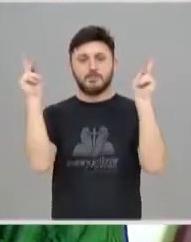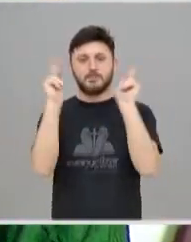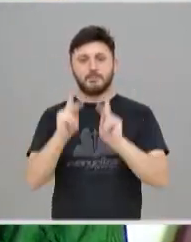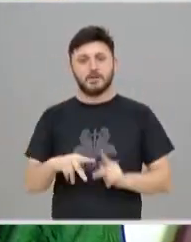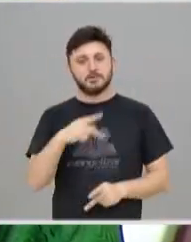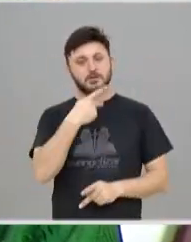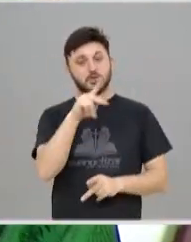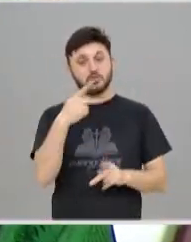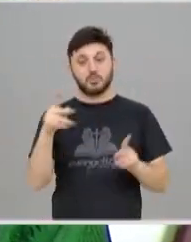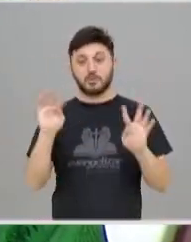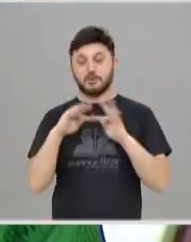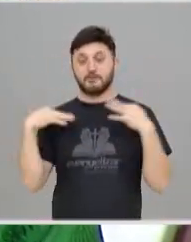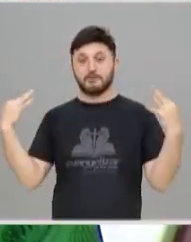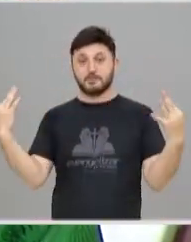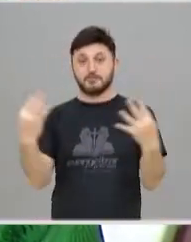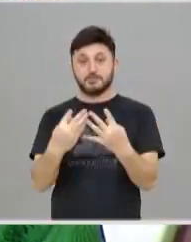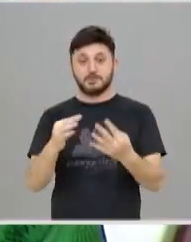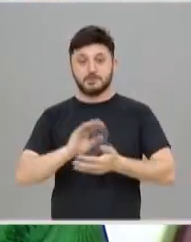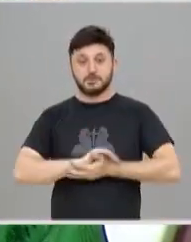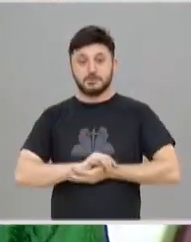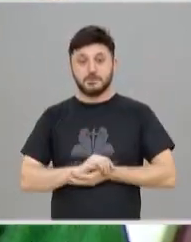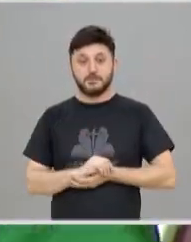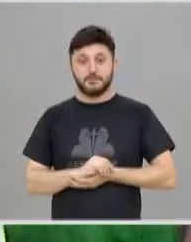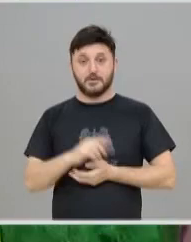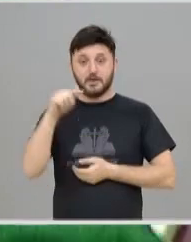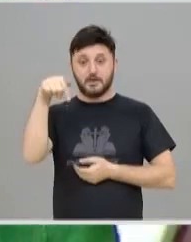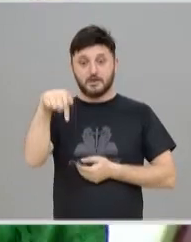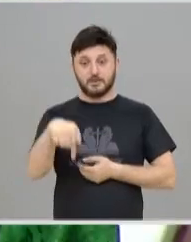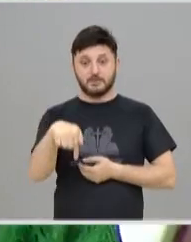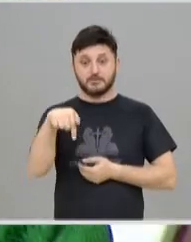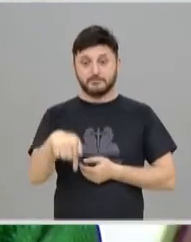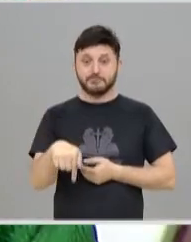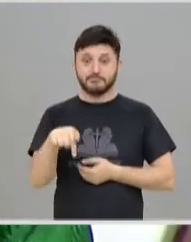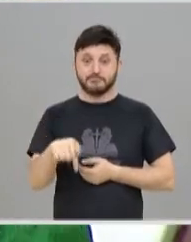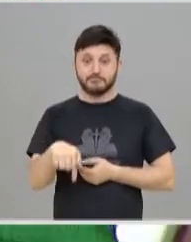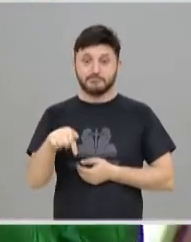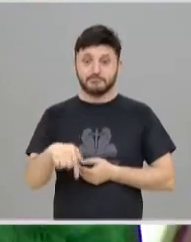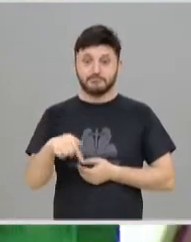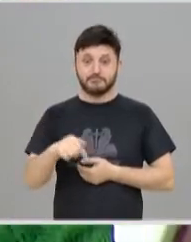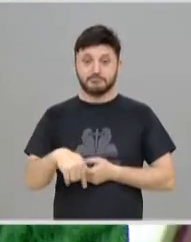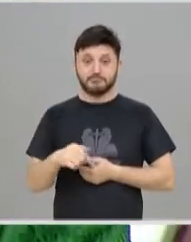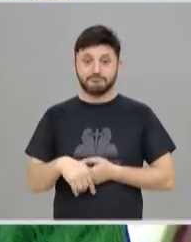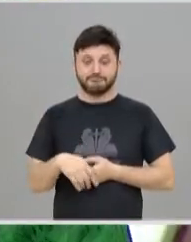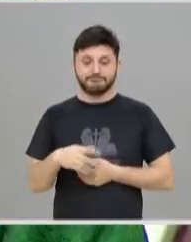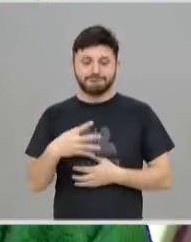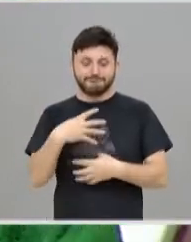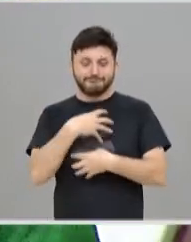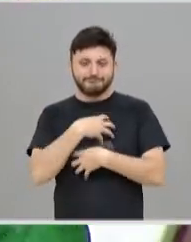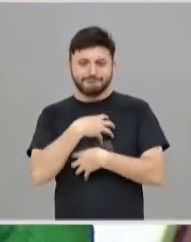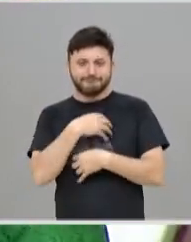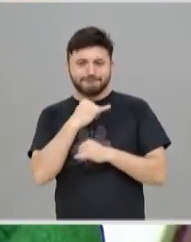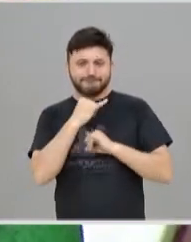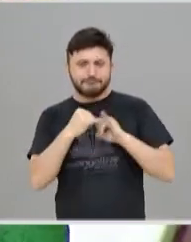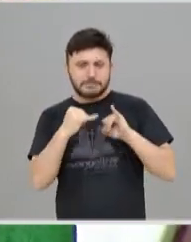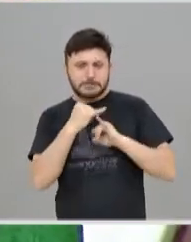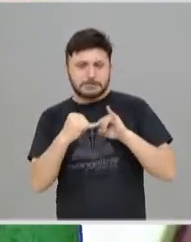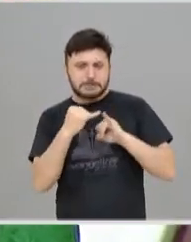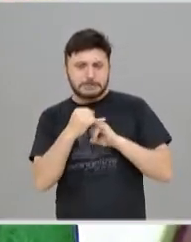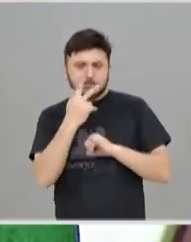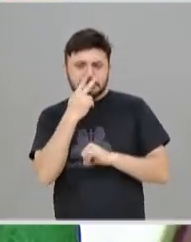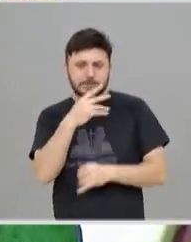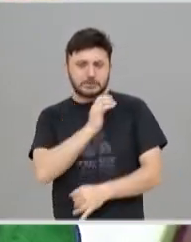na tua família, filho. Aqui o espinho fica maior e mais